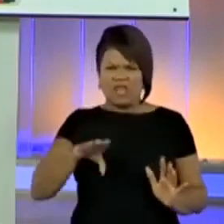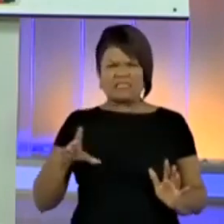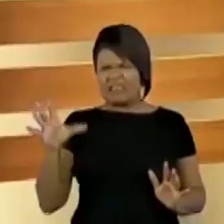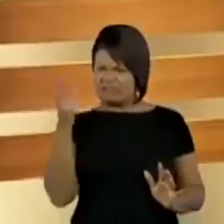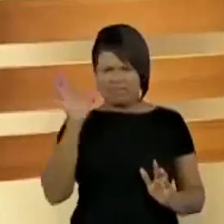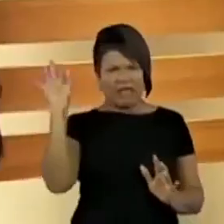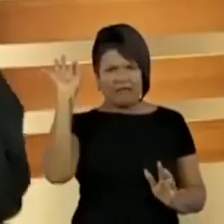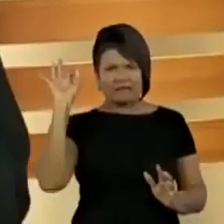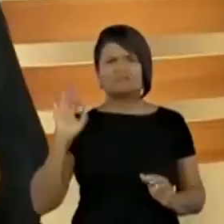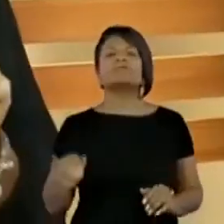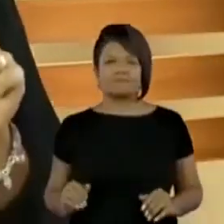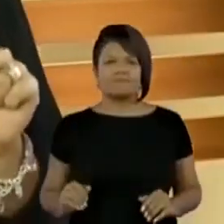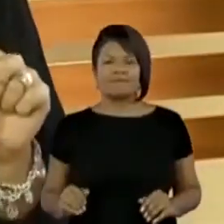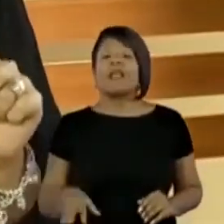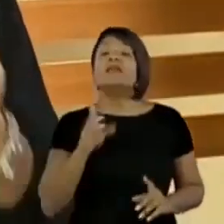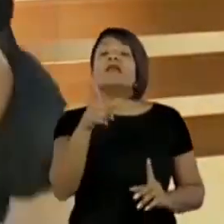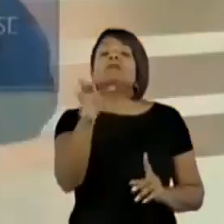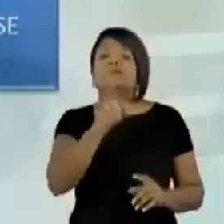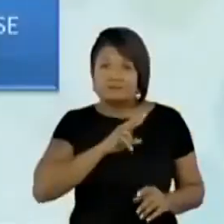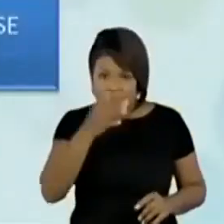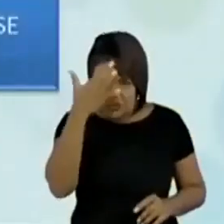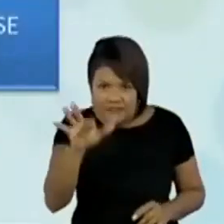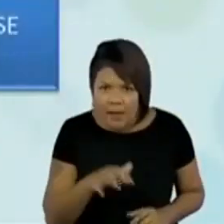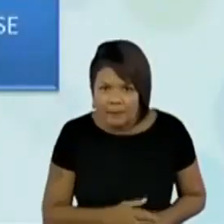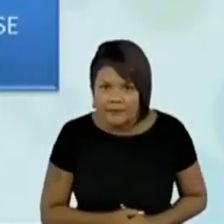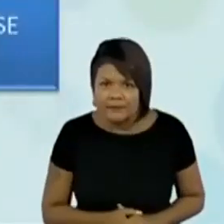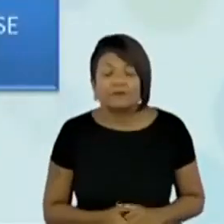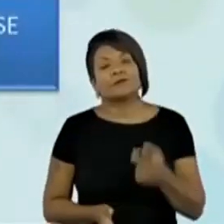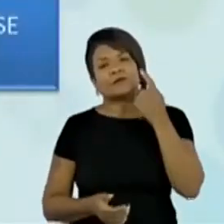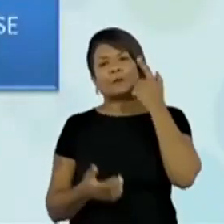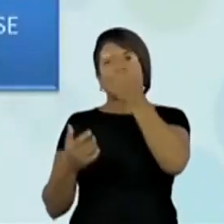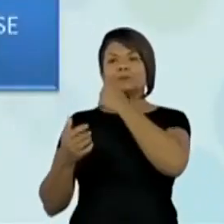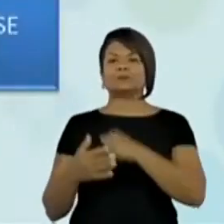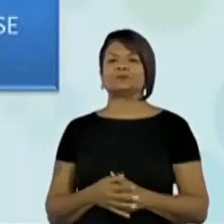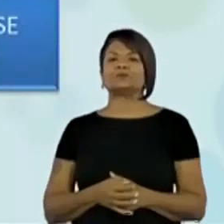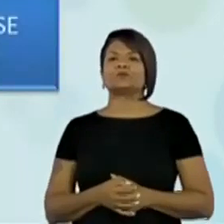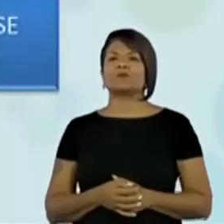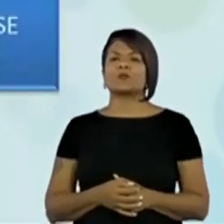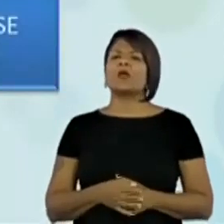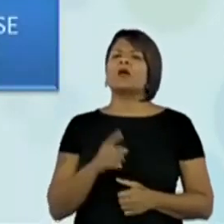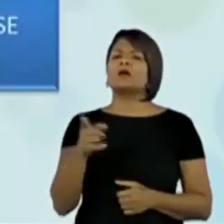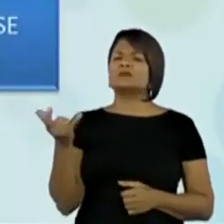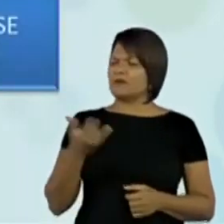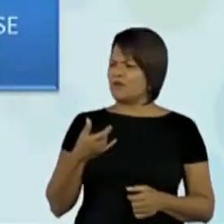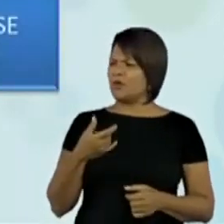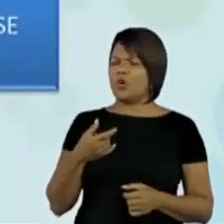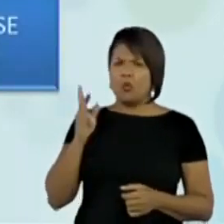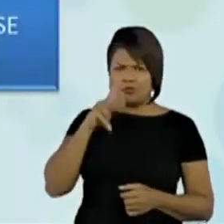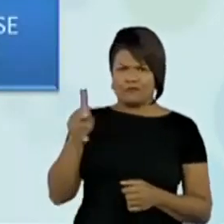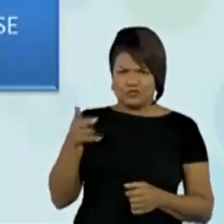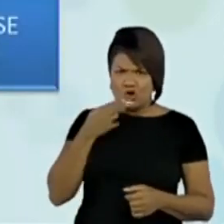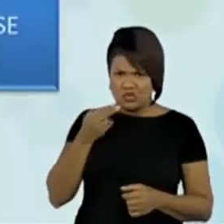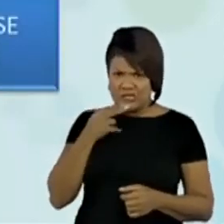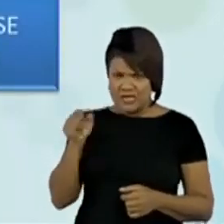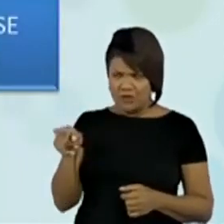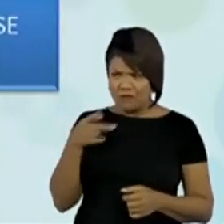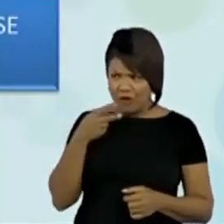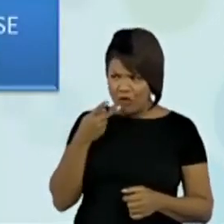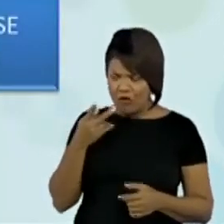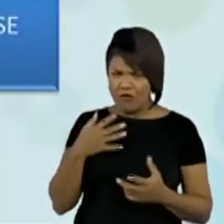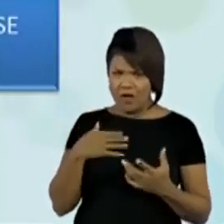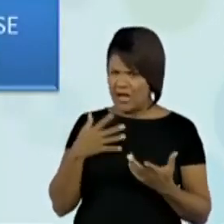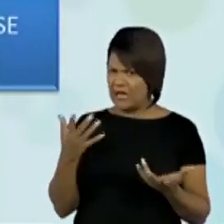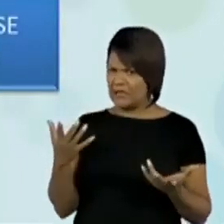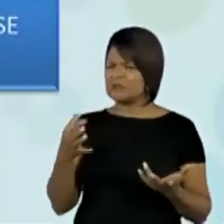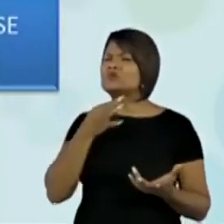10. E aí, já sabem a resposta? Vamos lá? Você falou que é? Eu acho que é com esse sotaque, mas o pessoal tá